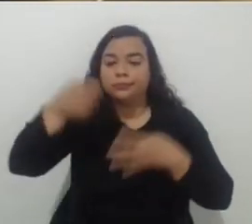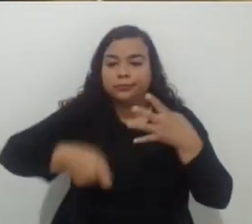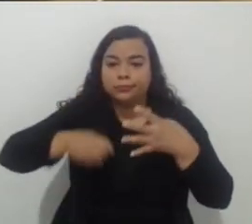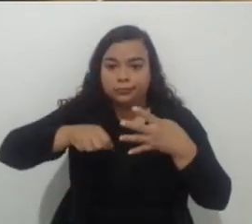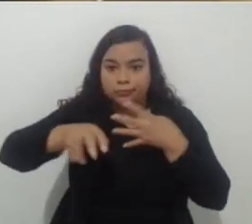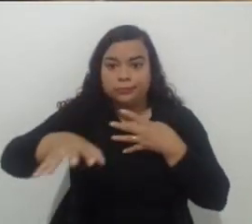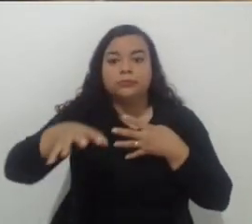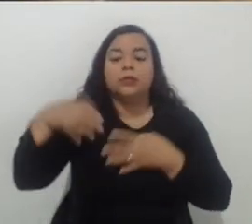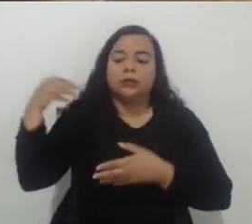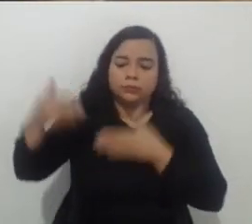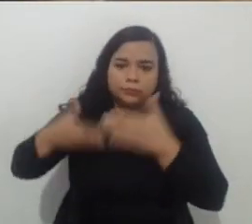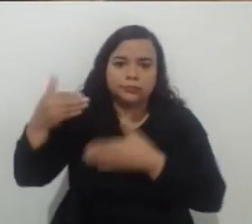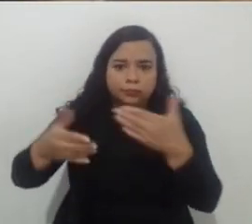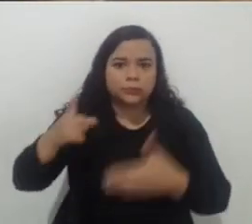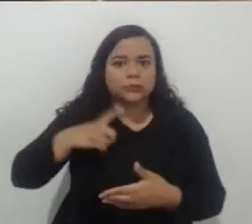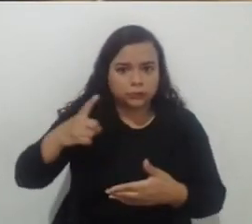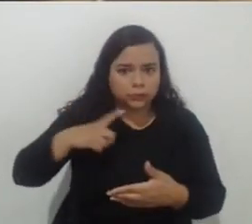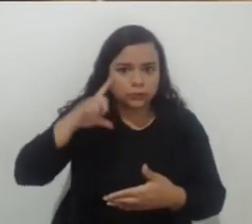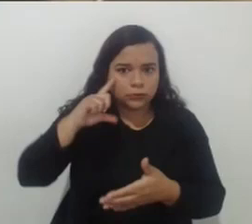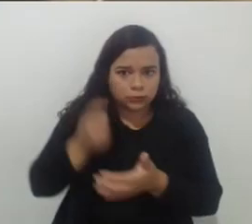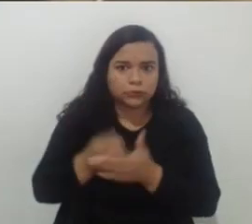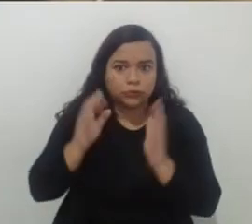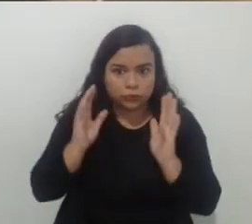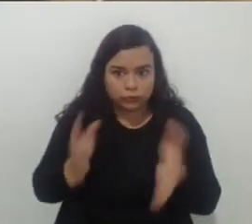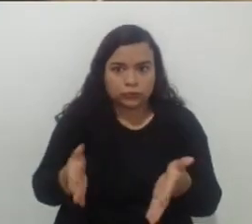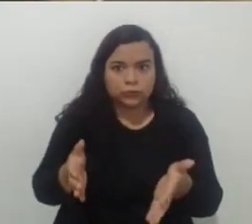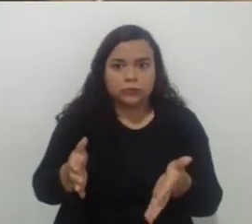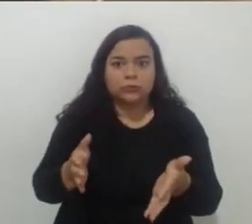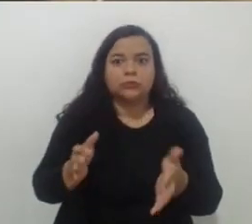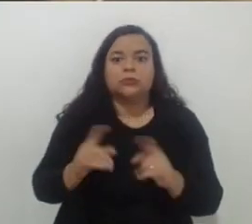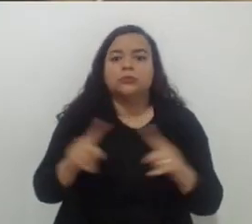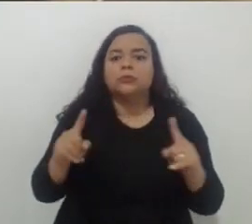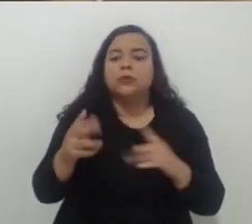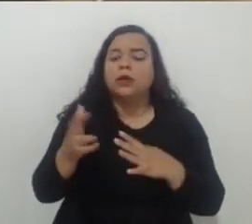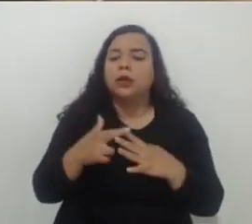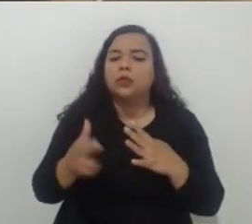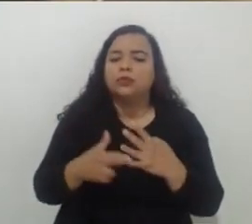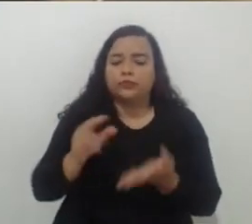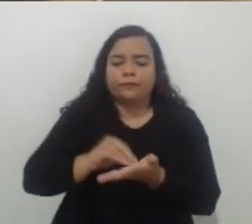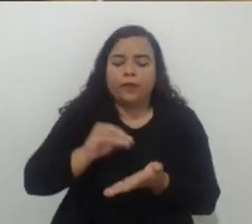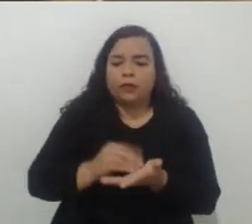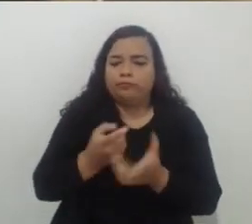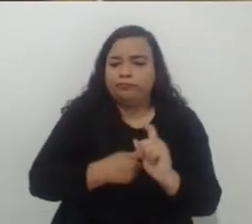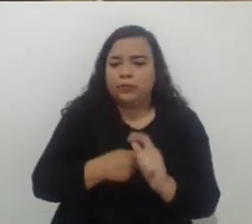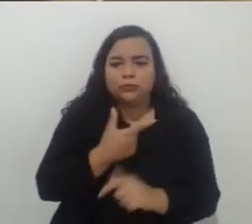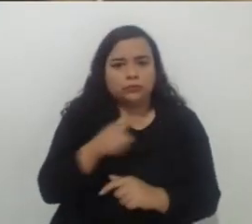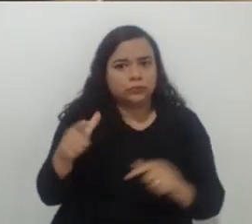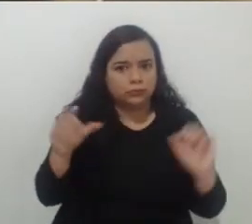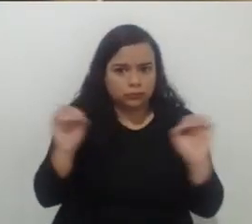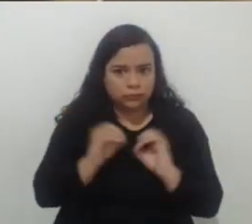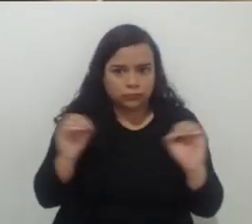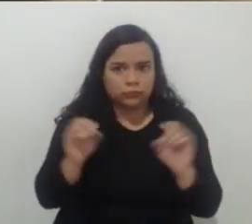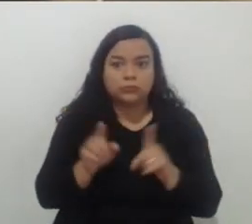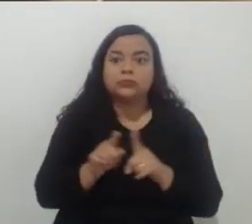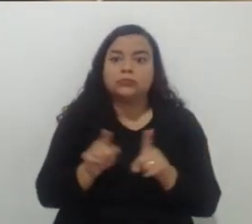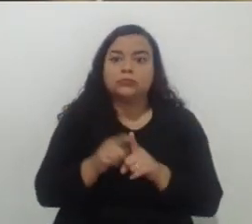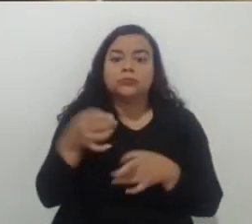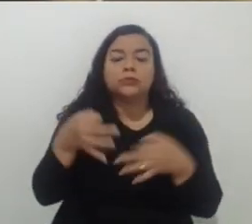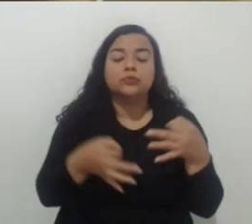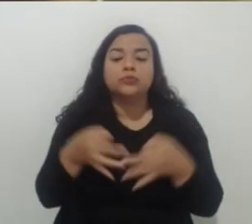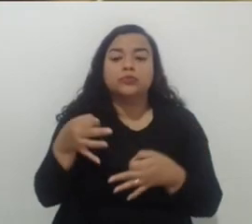julgado, uma vez que não pesa sobre ela qualquer recurso pendente. Pois bem, o juízo de execução ele